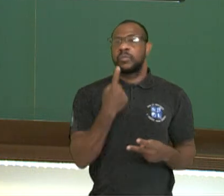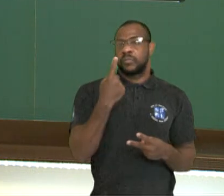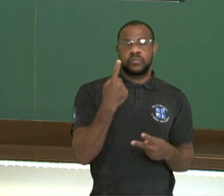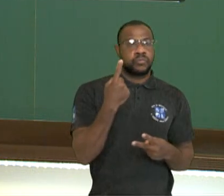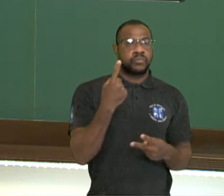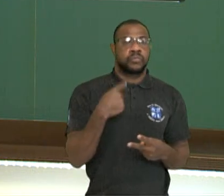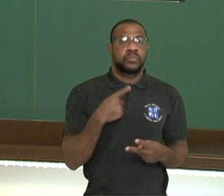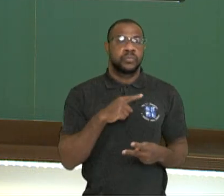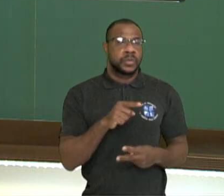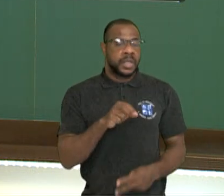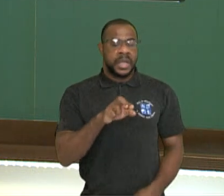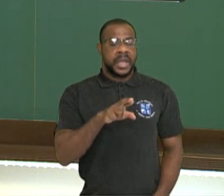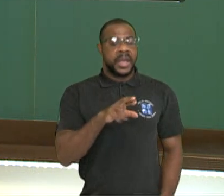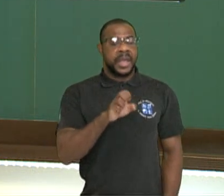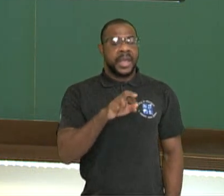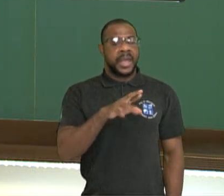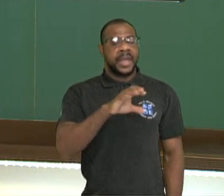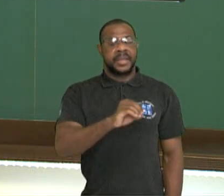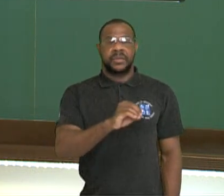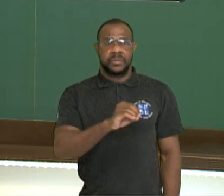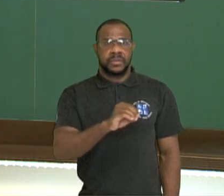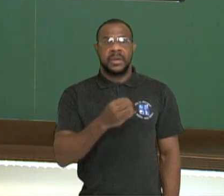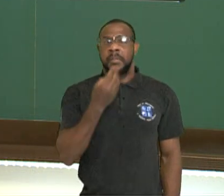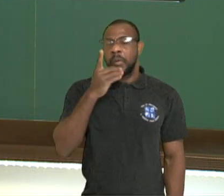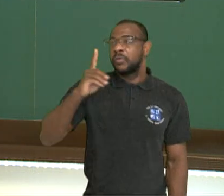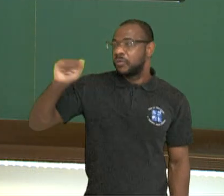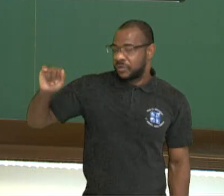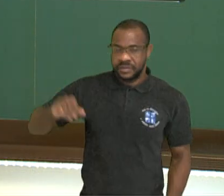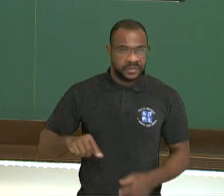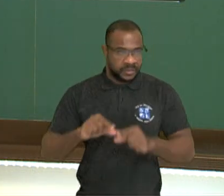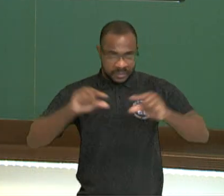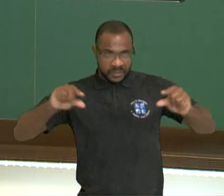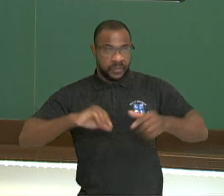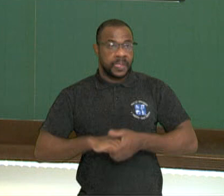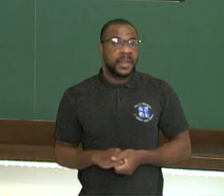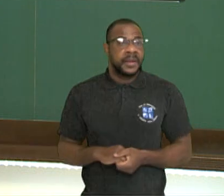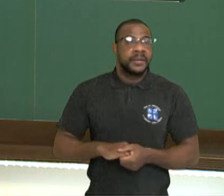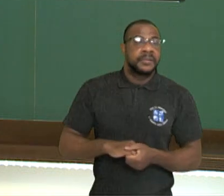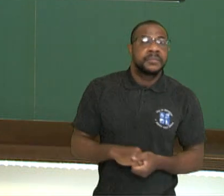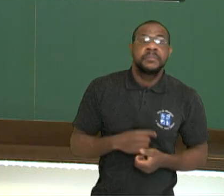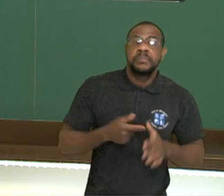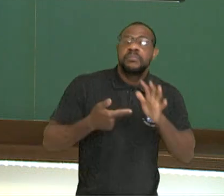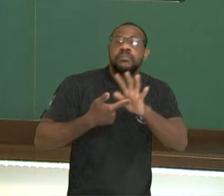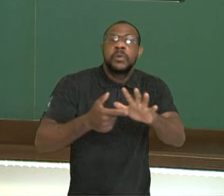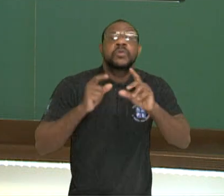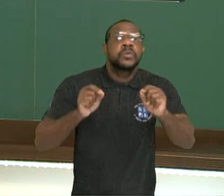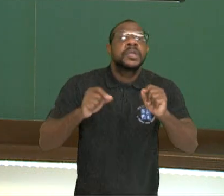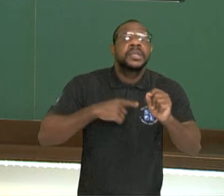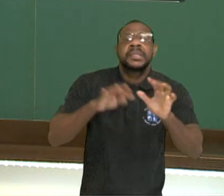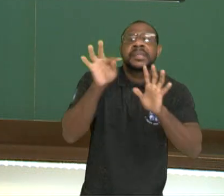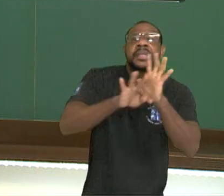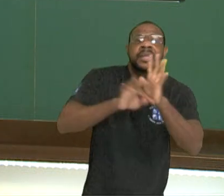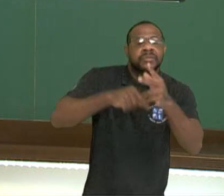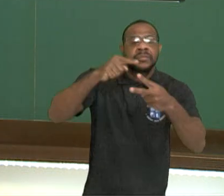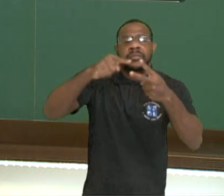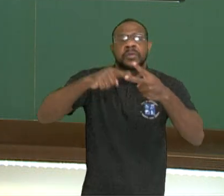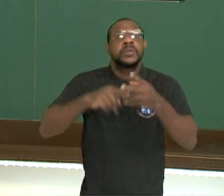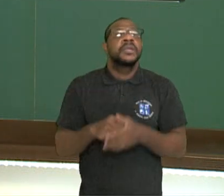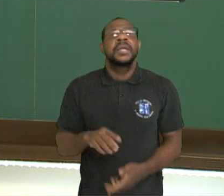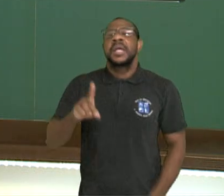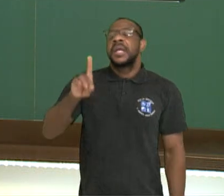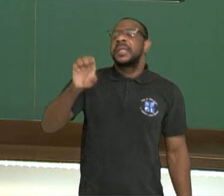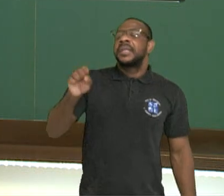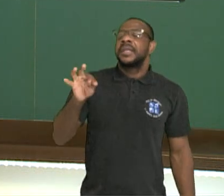vocativo, Érico Veríssimo, bons dias. Temos aí a identificação desses destinatários.